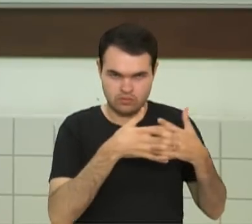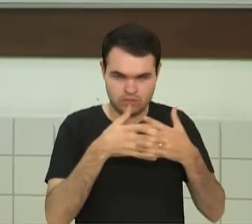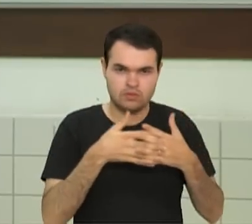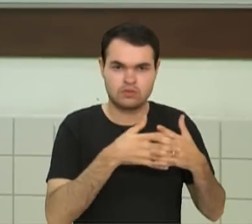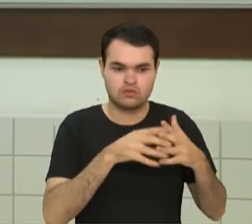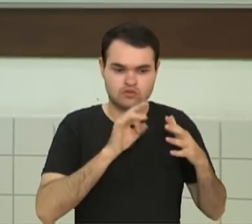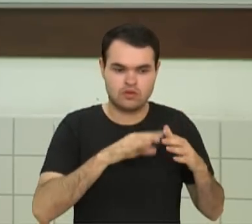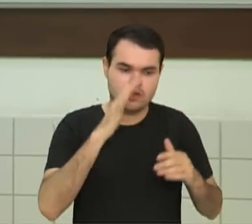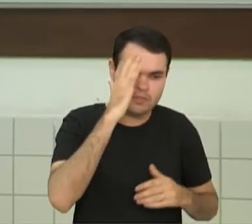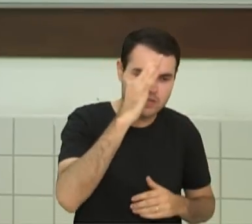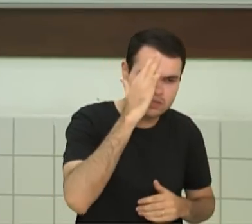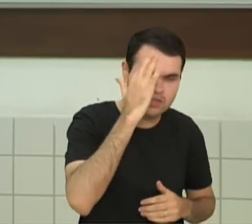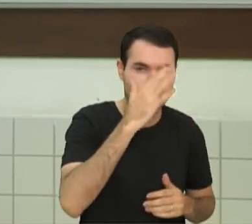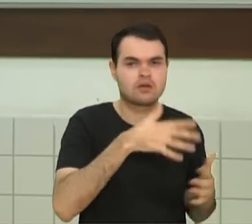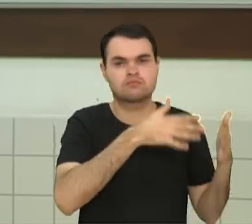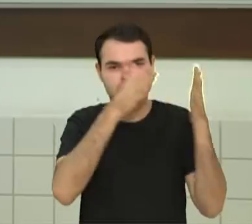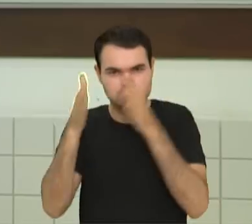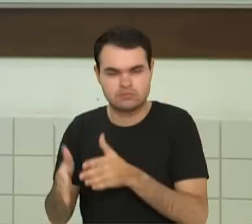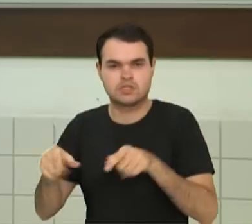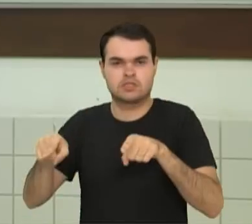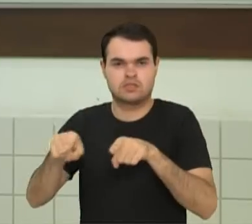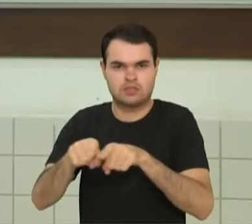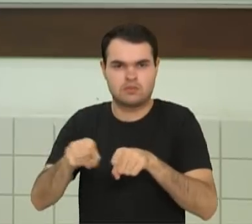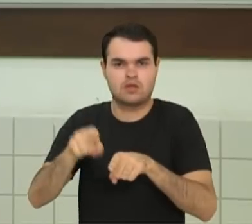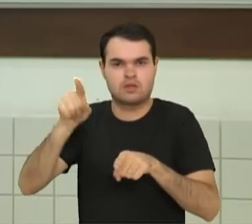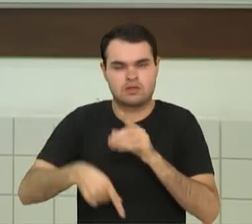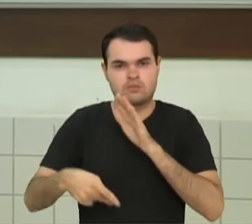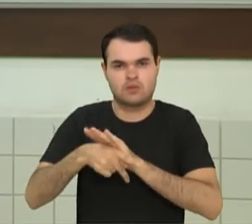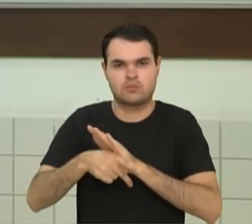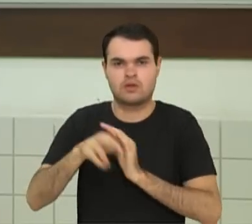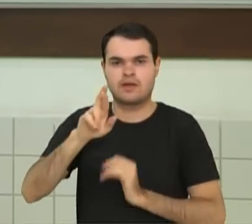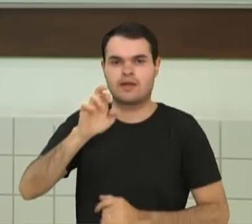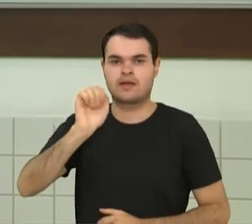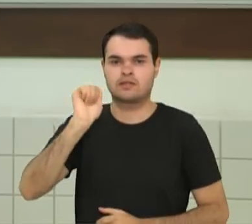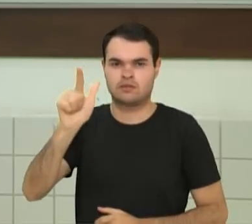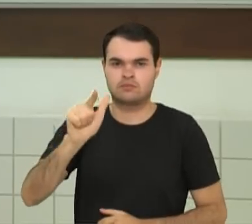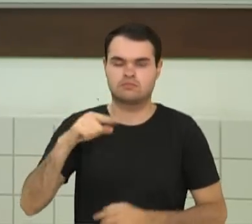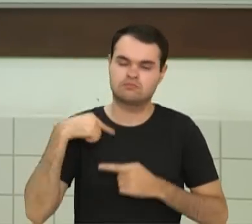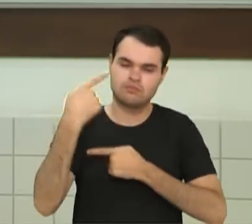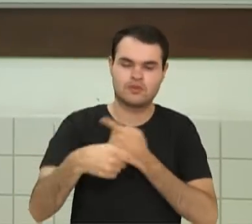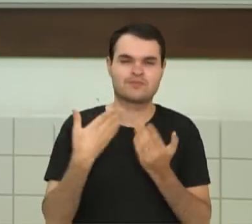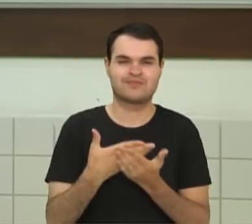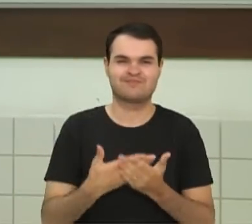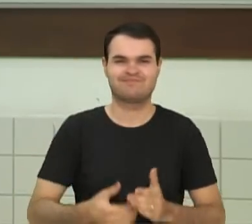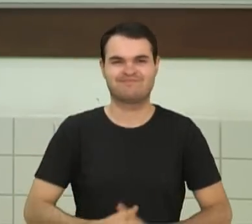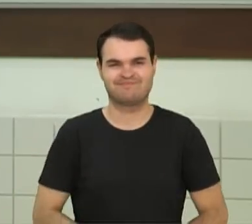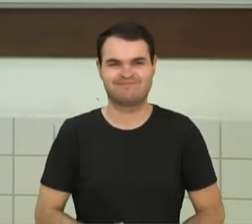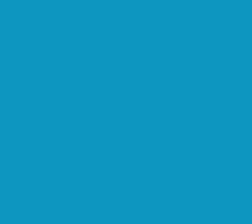só com a parte imaginária. Vamos trabalhar também com a parte real. Até a próxima aula, gente.